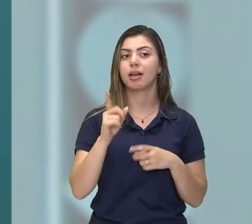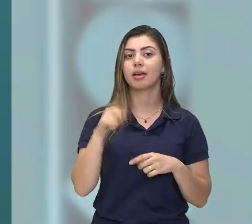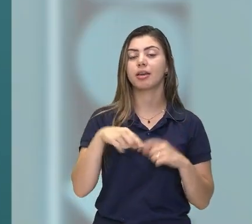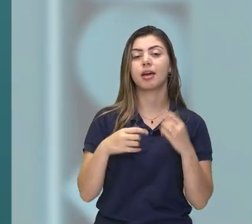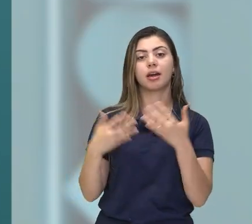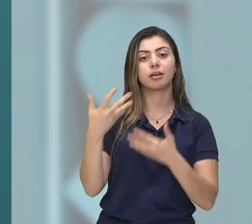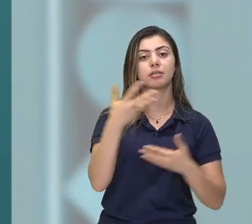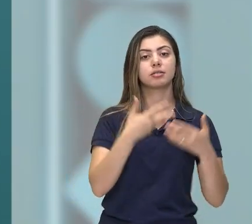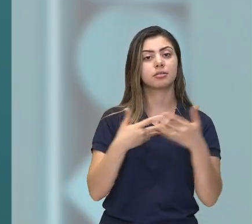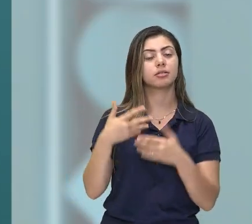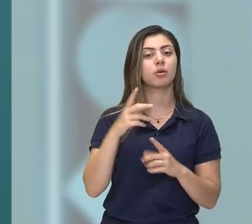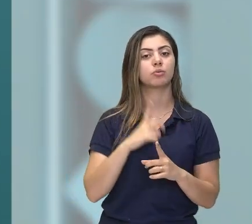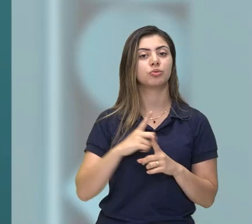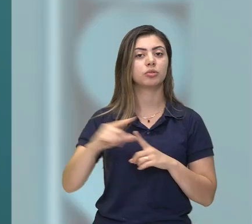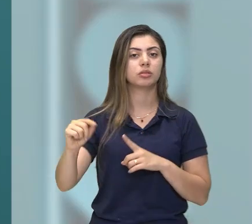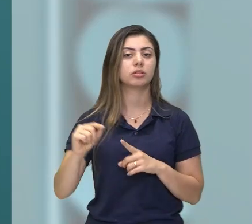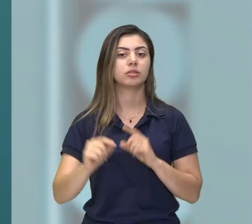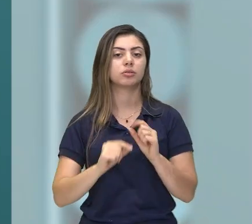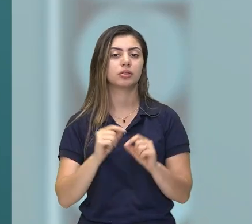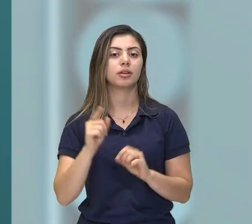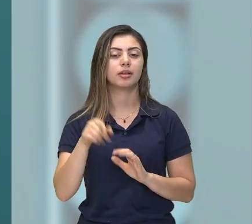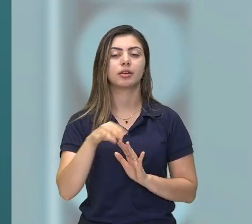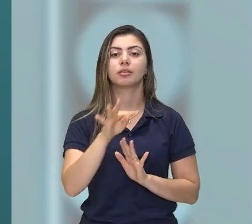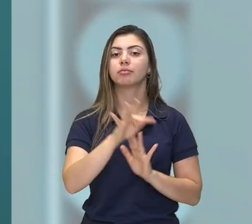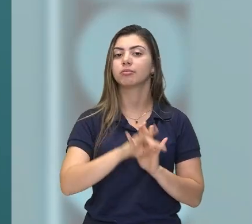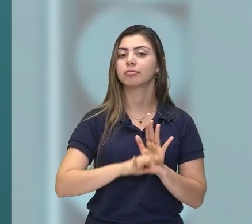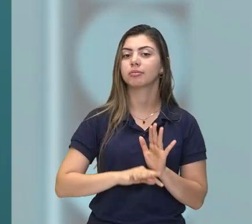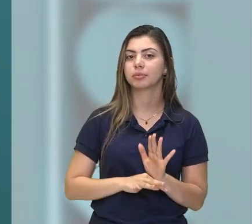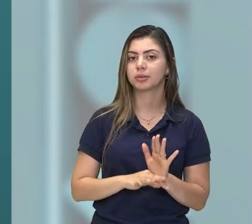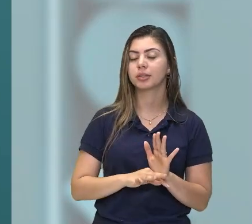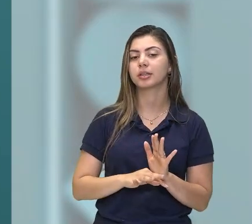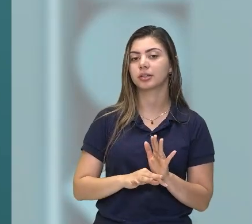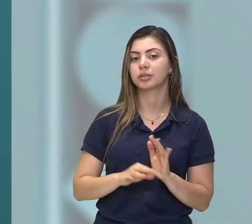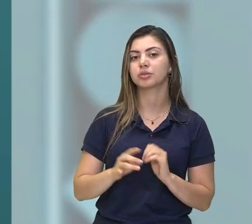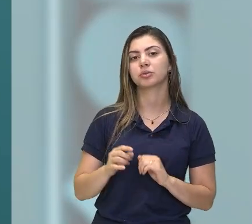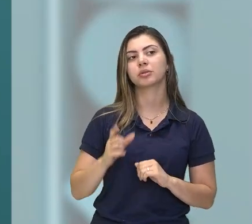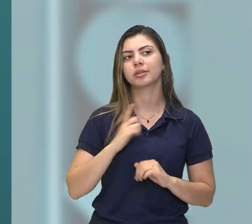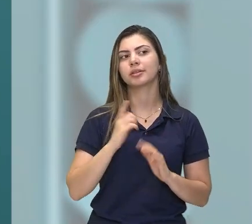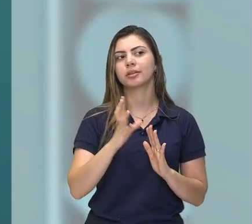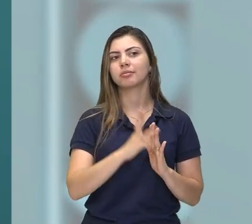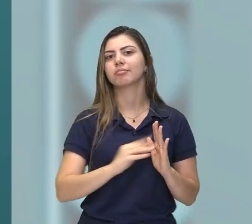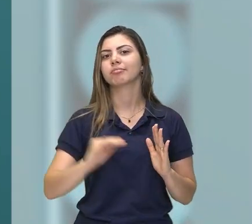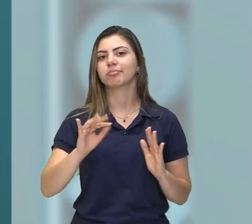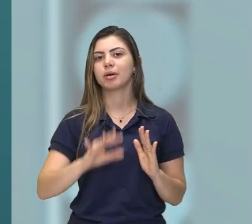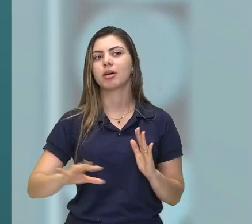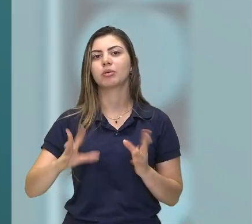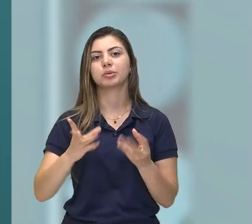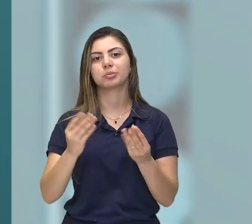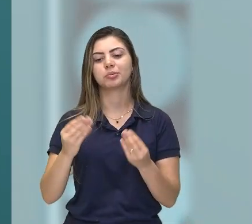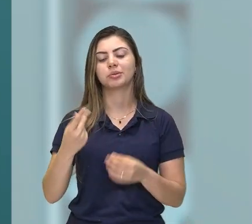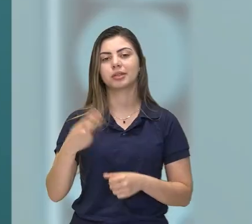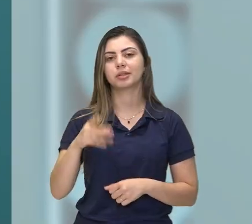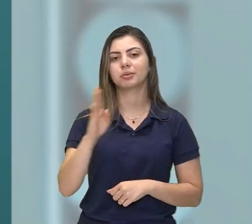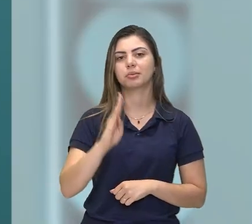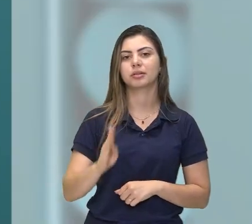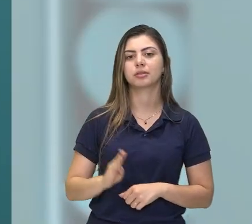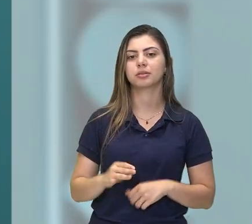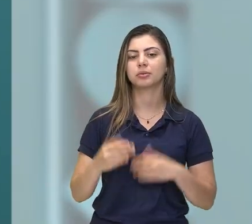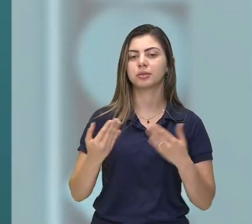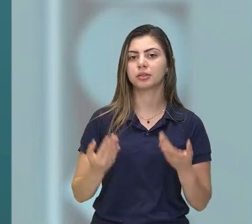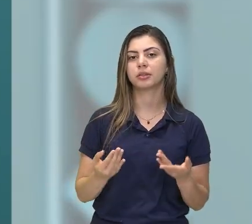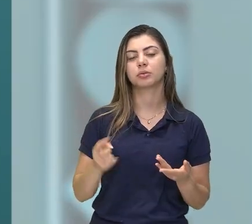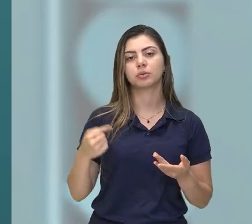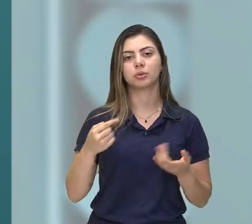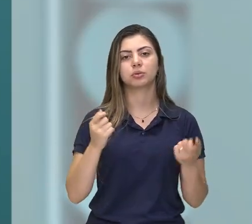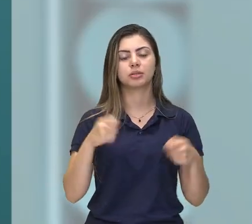Exílio não é um dos textos mais parodiados da cultura brasileira, e ele vai servir tanto para uma espécie de paráfrase,